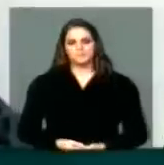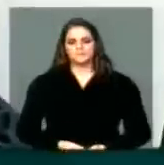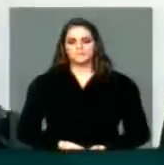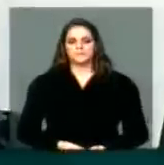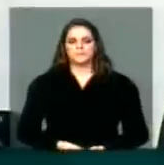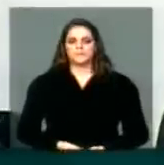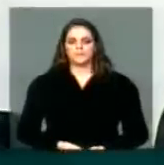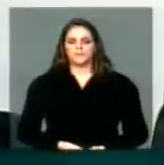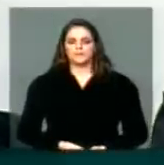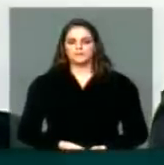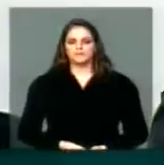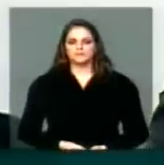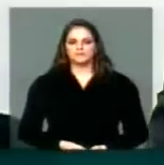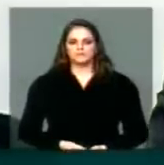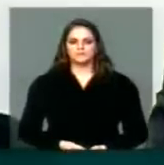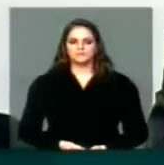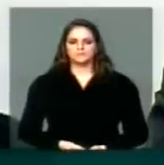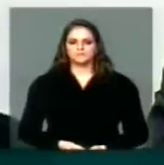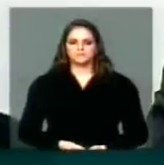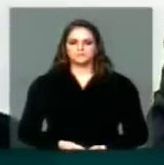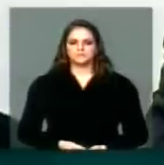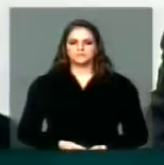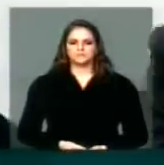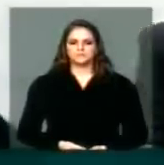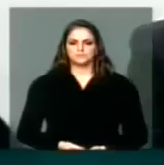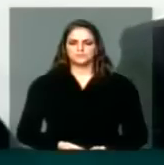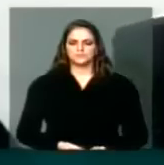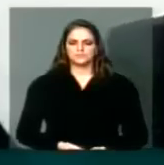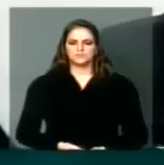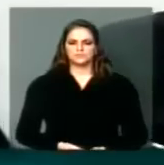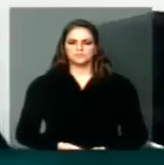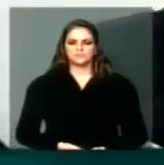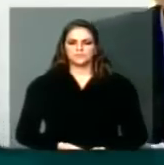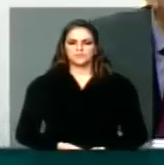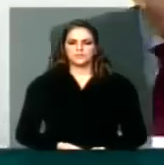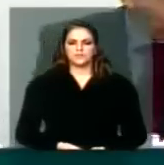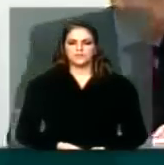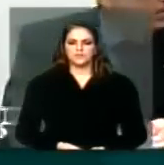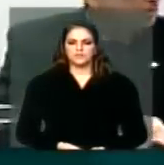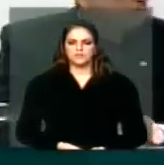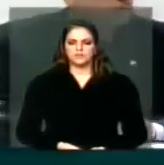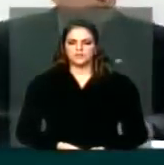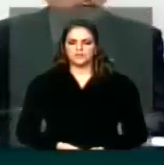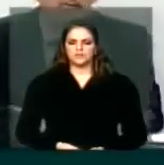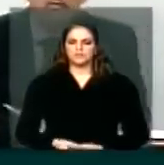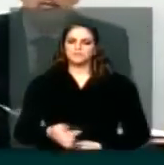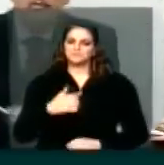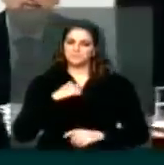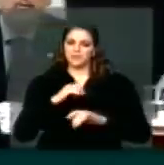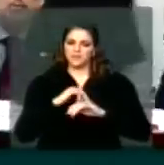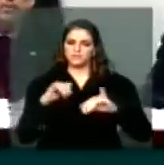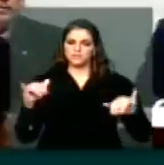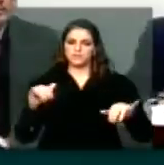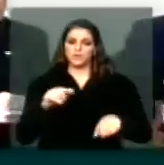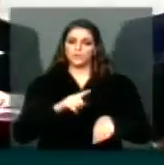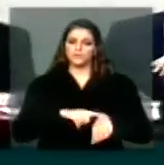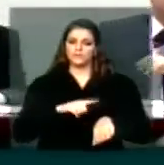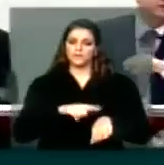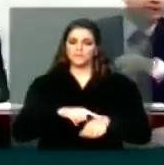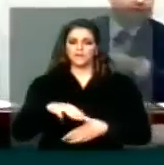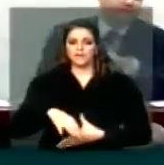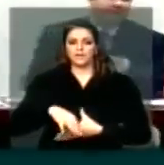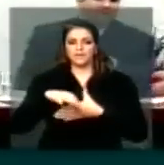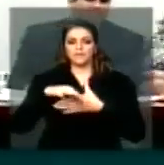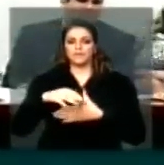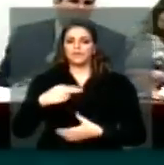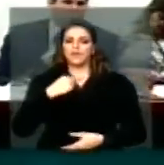Deputado Carlos Sampaio, fui cobrado por Vossa Excelência, inclusive ontem, pelo telefone, pelo deputado Afonso Florencio. O tempo de liderança ele não é